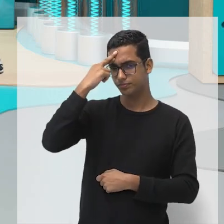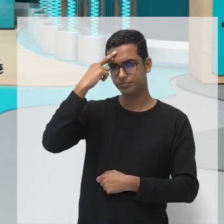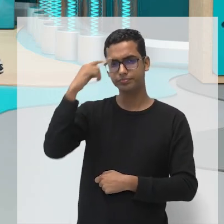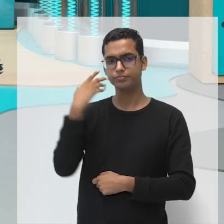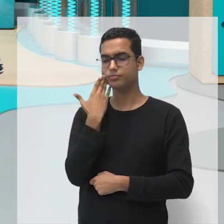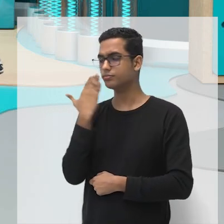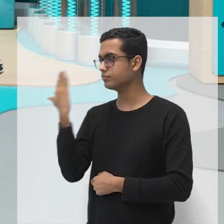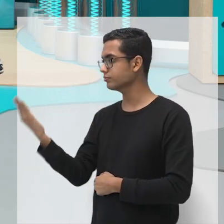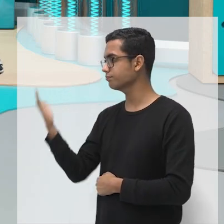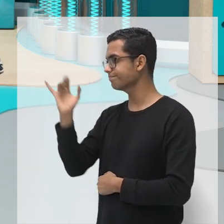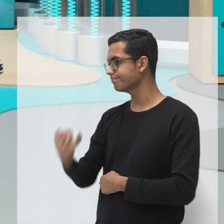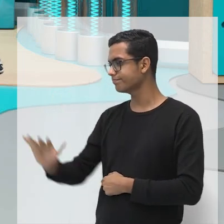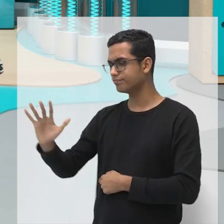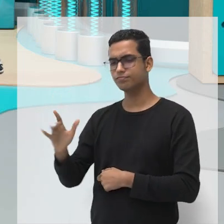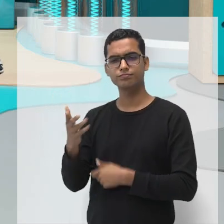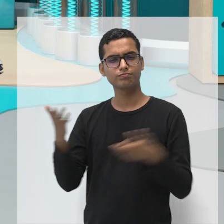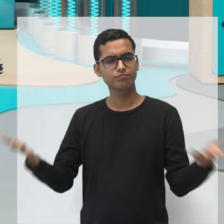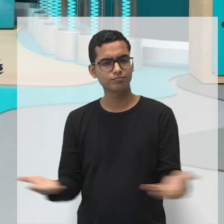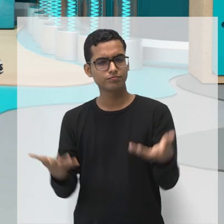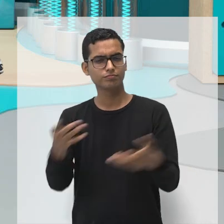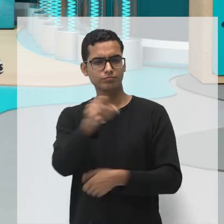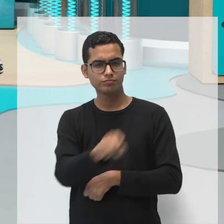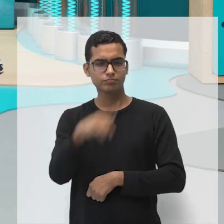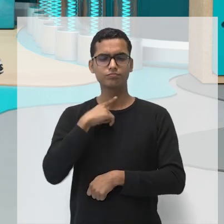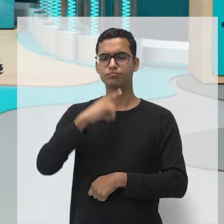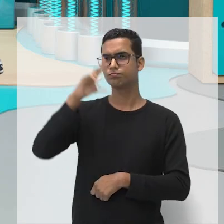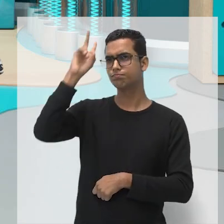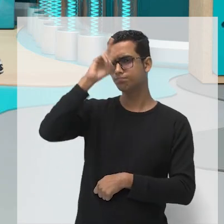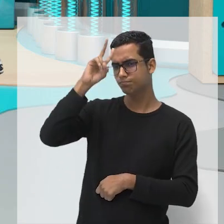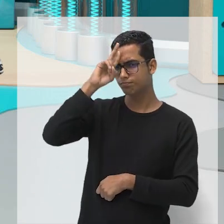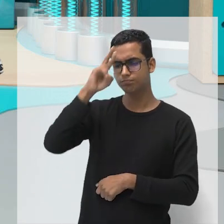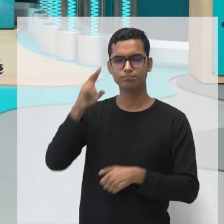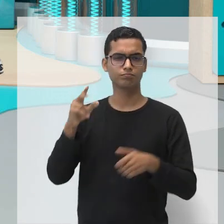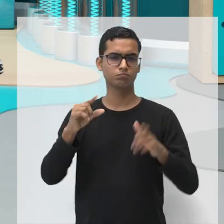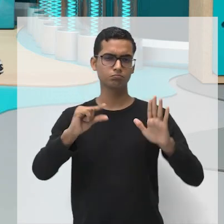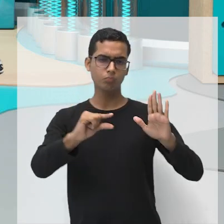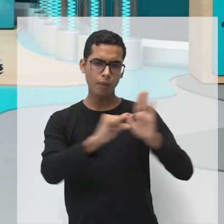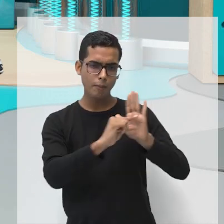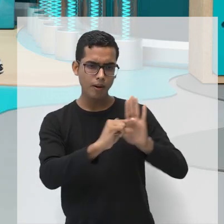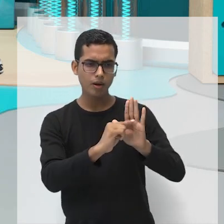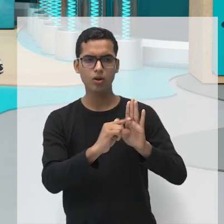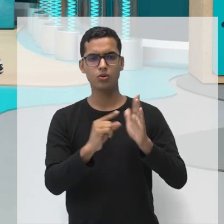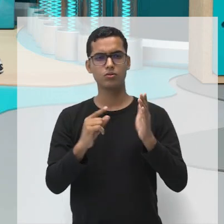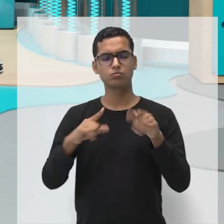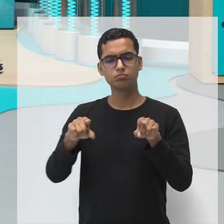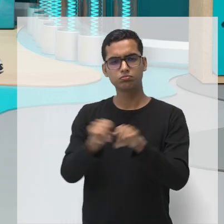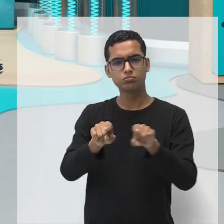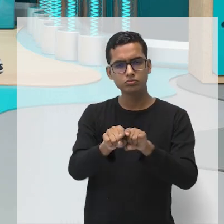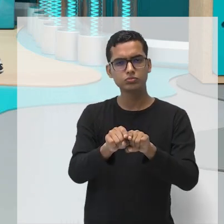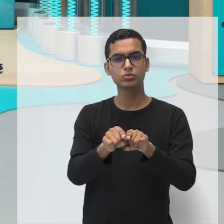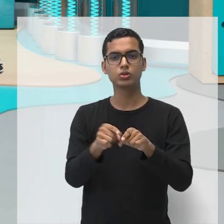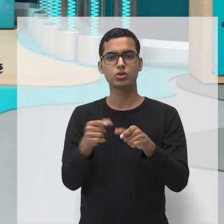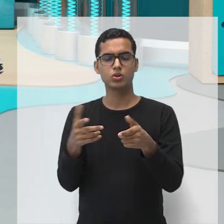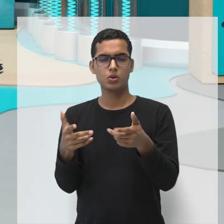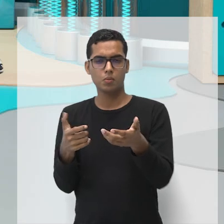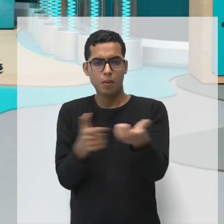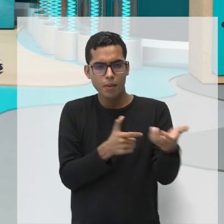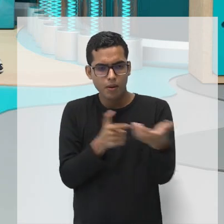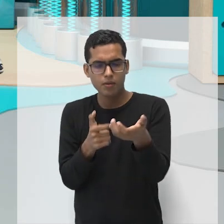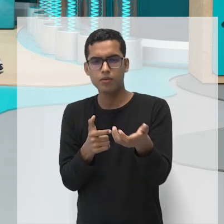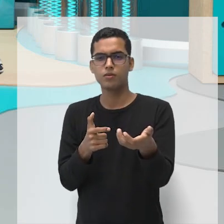Essa imagem, a minha intenção é conduzir vocês à lembrança aí de um aplicativo de jogo muito popular, um jogo de